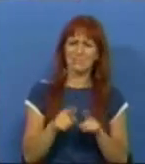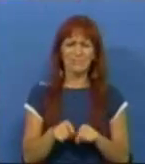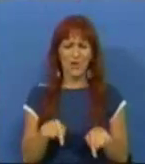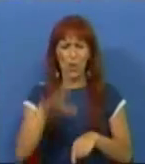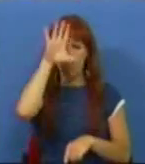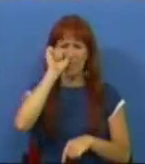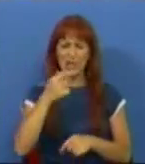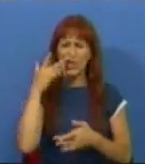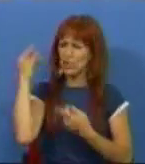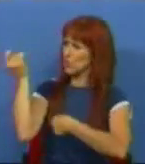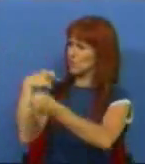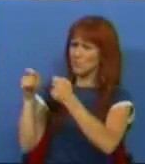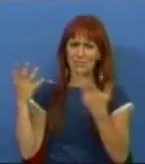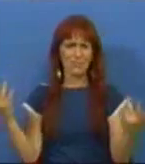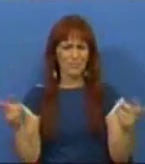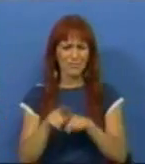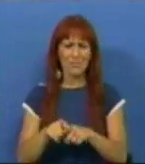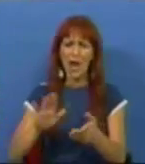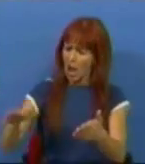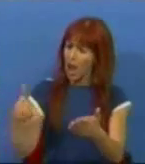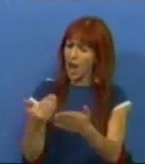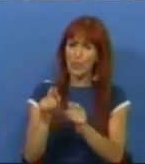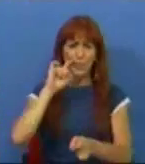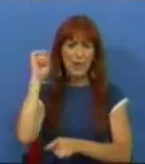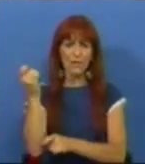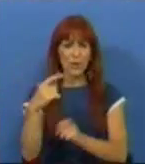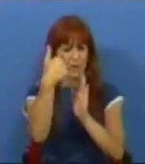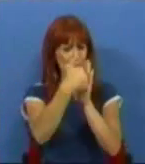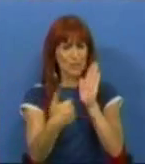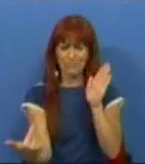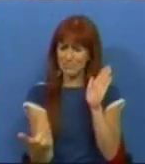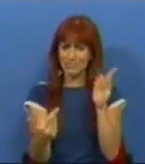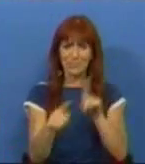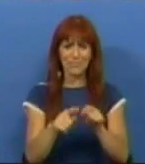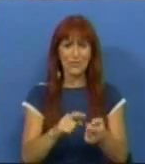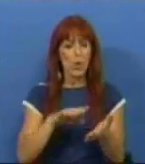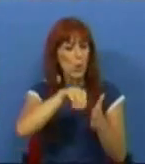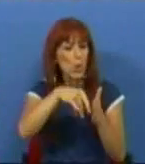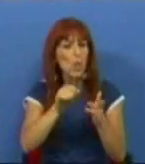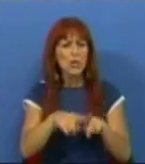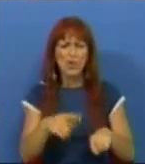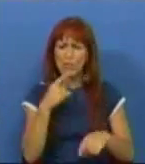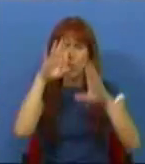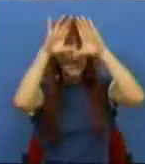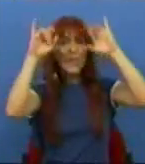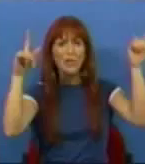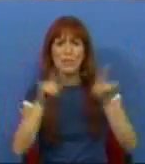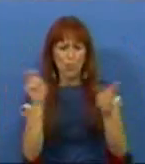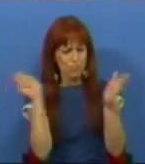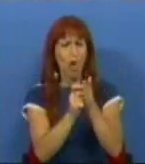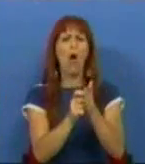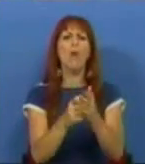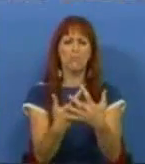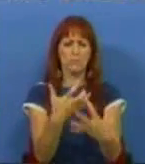um Ministro dos Negócios Estrangeiros a propor uma revisão constitucional com um conteúdo tão ideologicamente